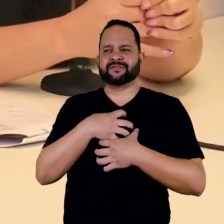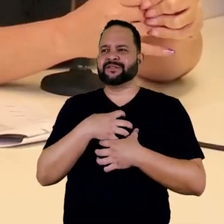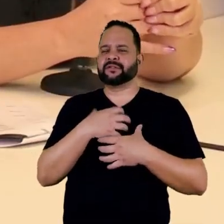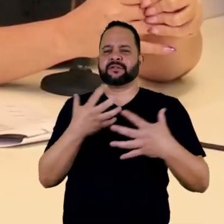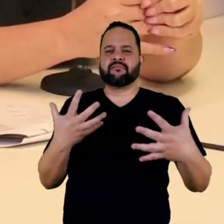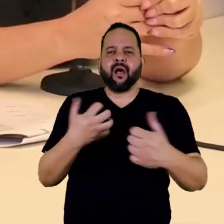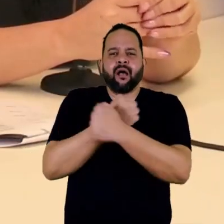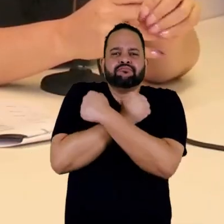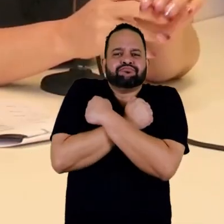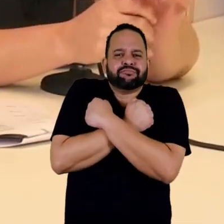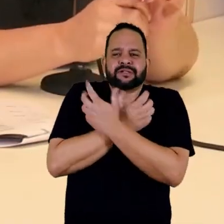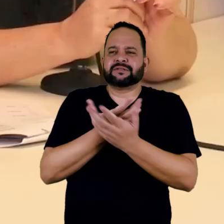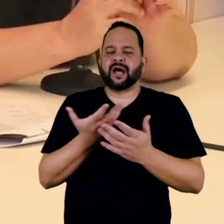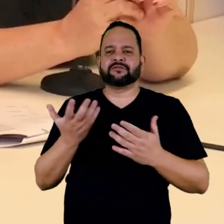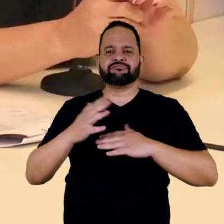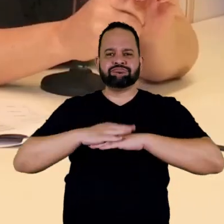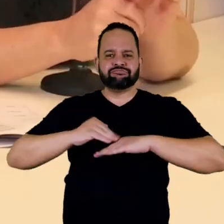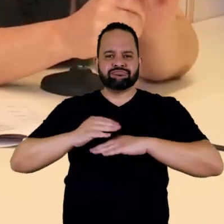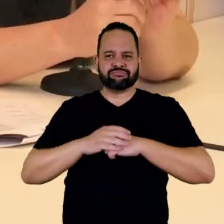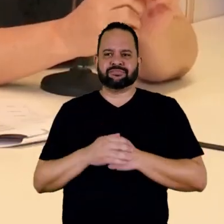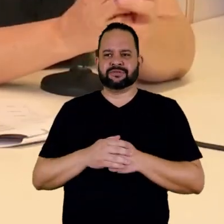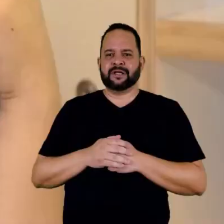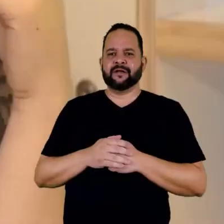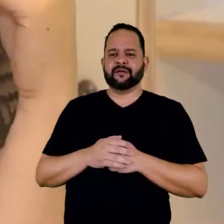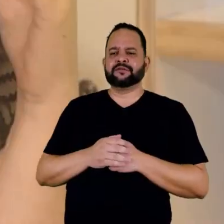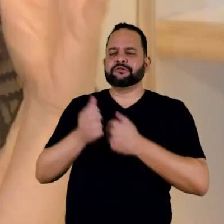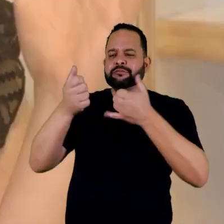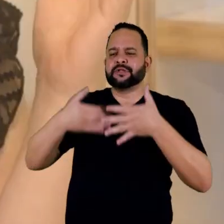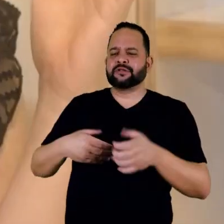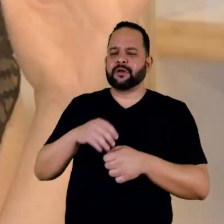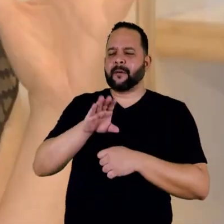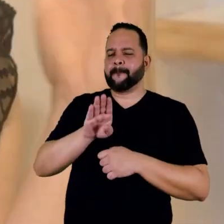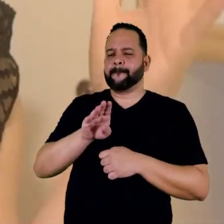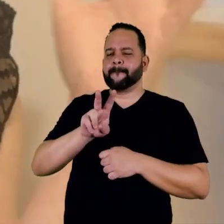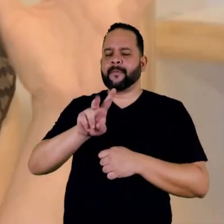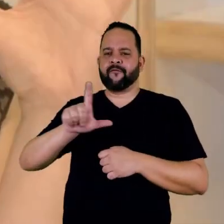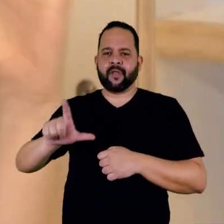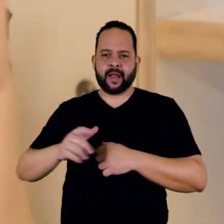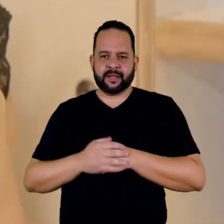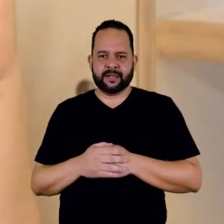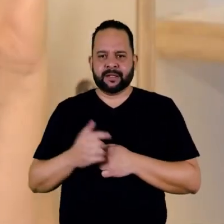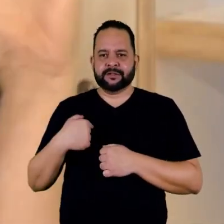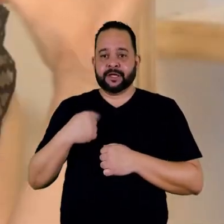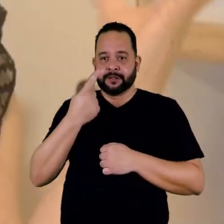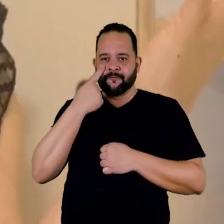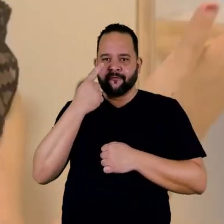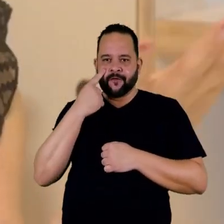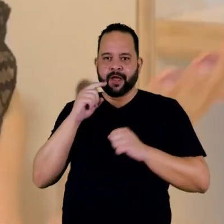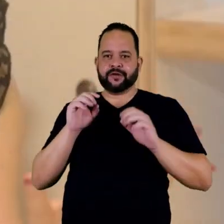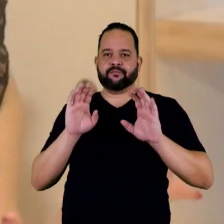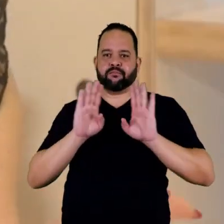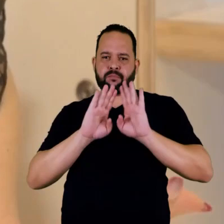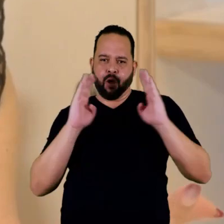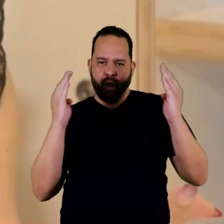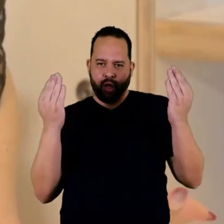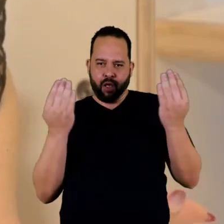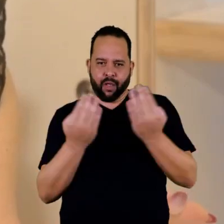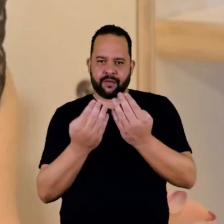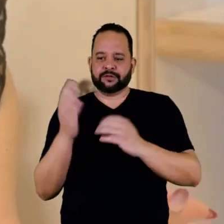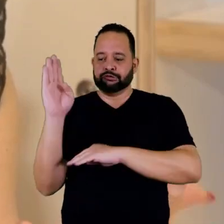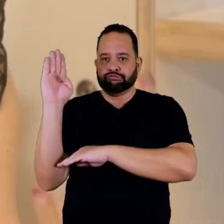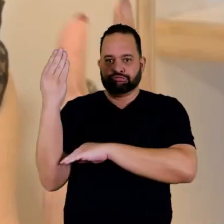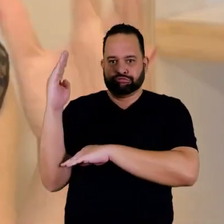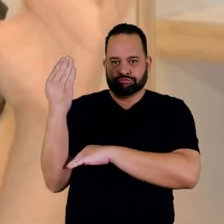ser abraçado Fala um pouquinho da bvl se a gente parar ali para pensar na nossa entrada que tem aquela redoma de estrutura